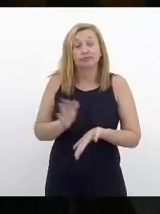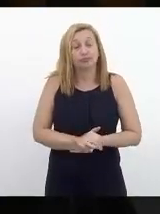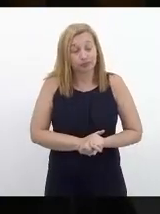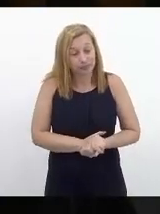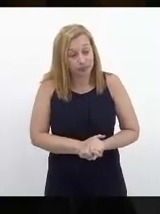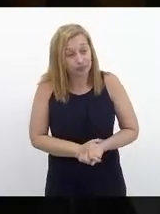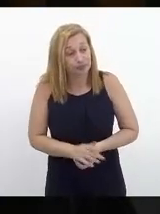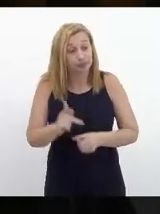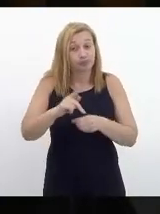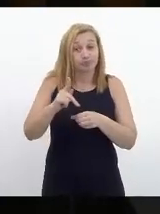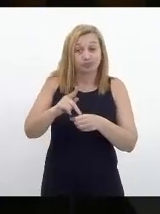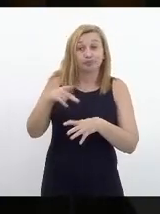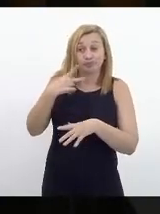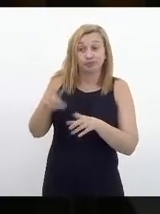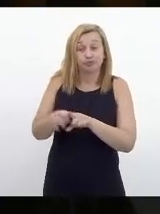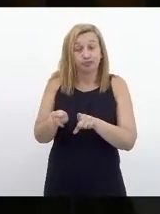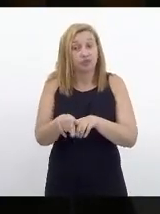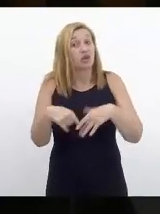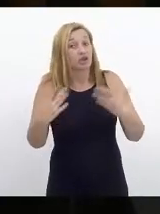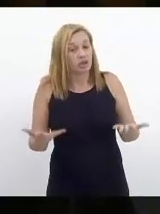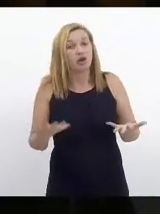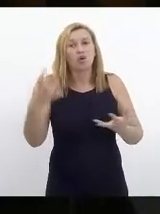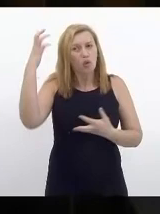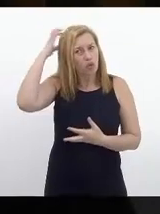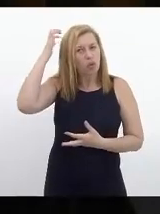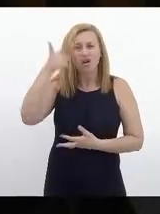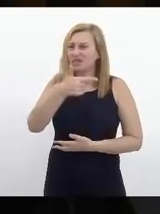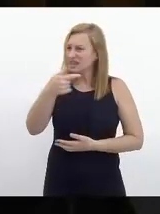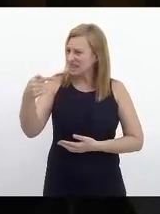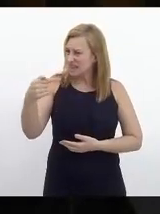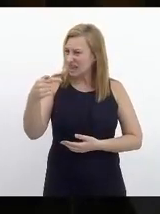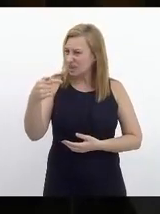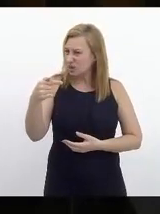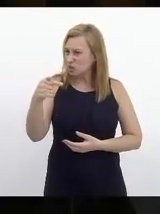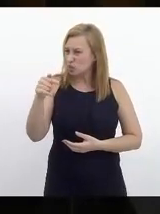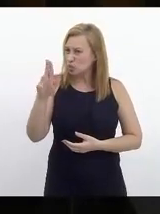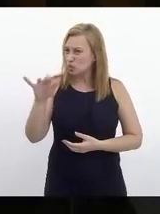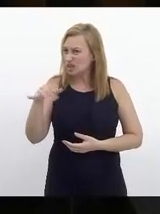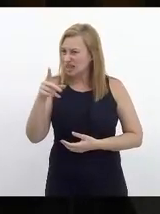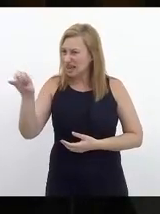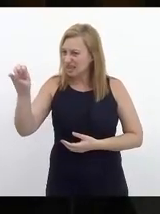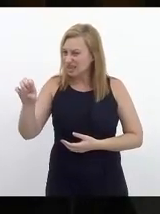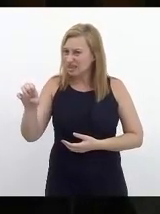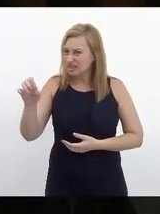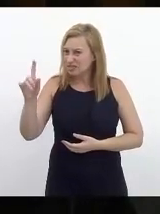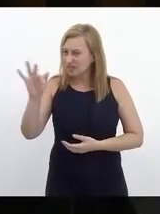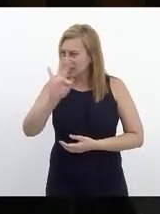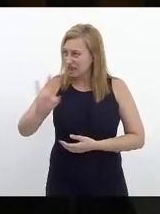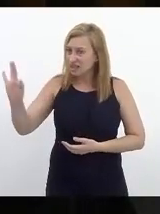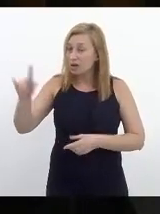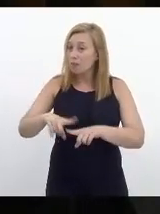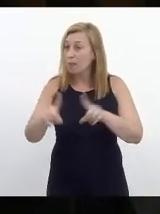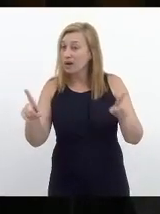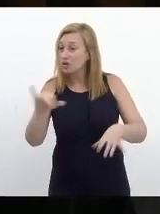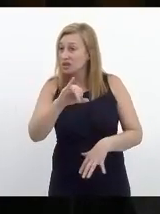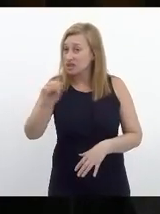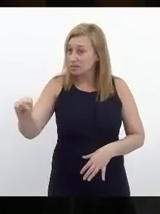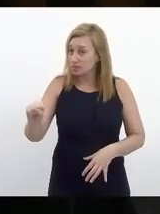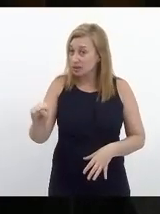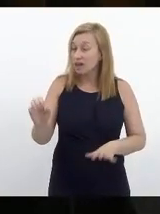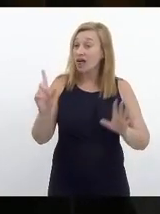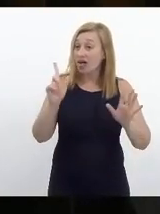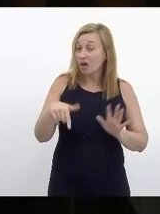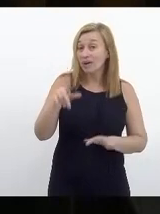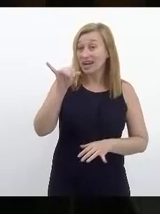inclusive a Petrobras. Então, o culpado são as 27 unidades de federação. Mas o ICMS é uma